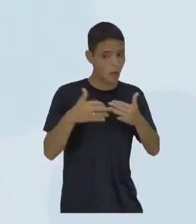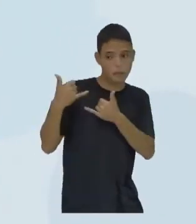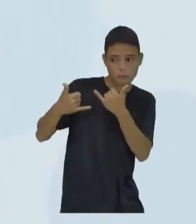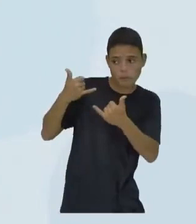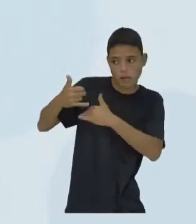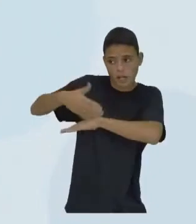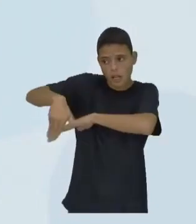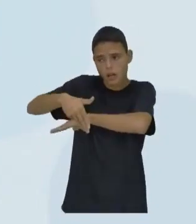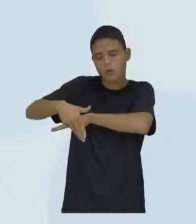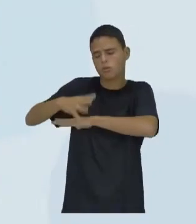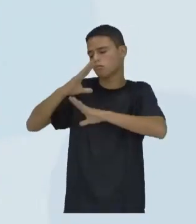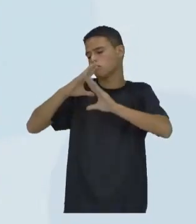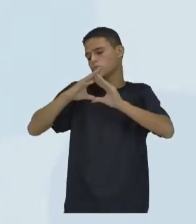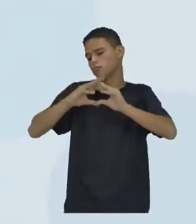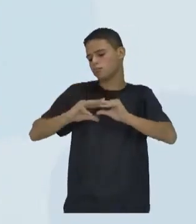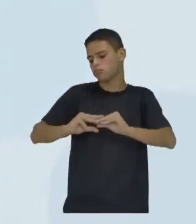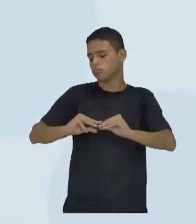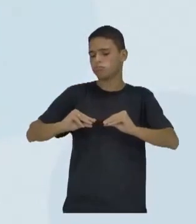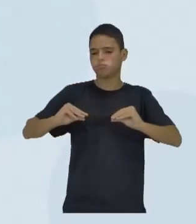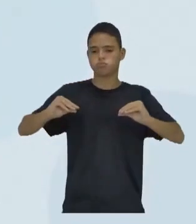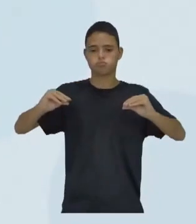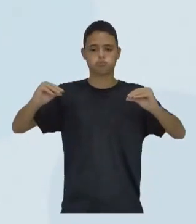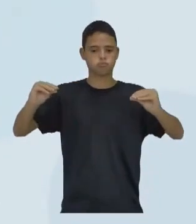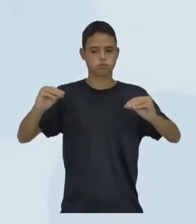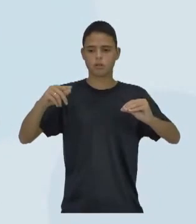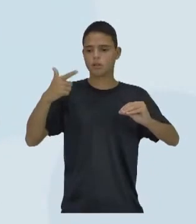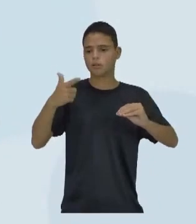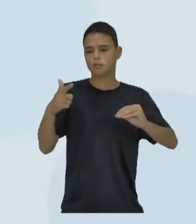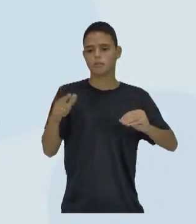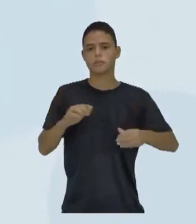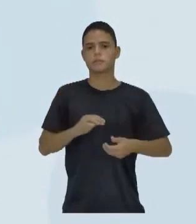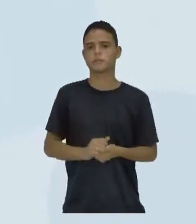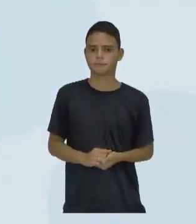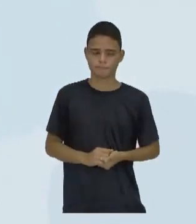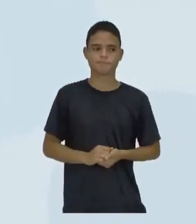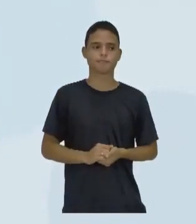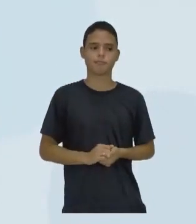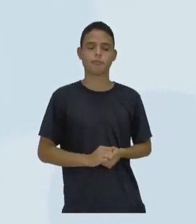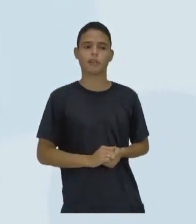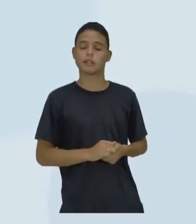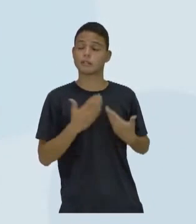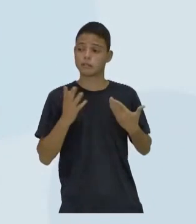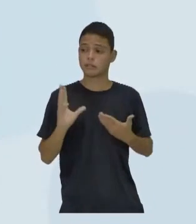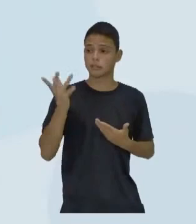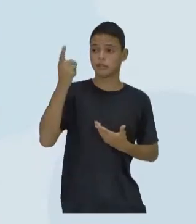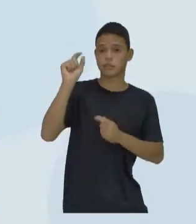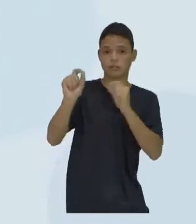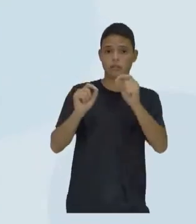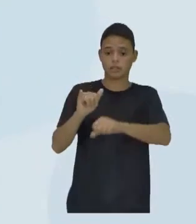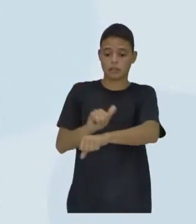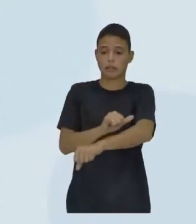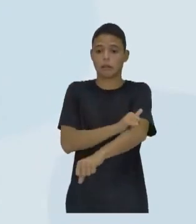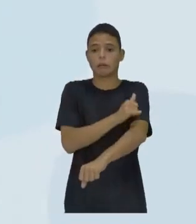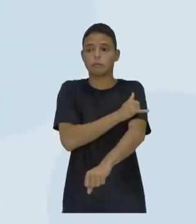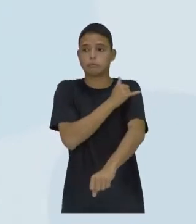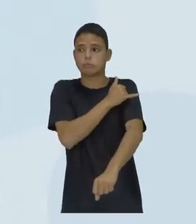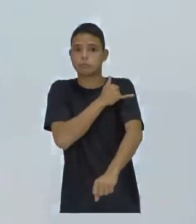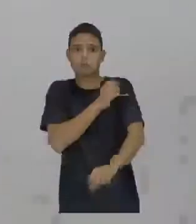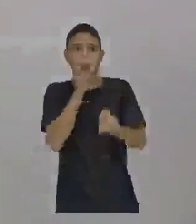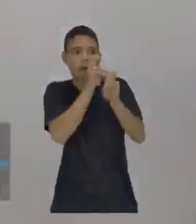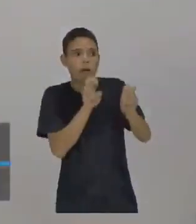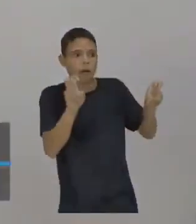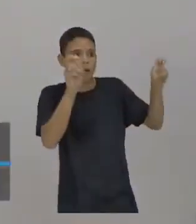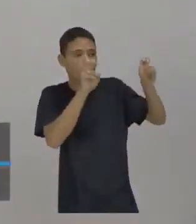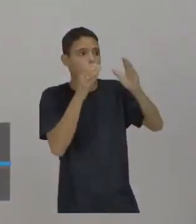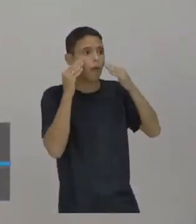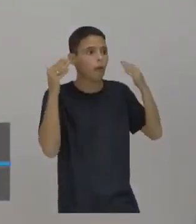está desaparecendo da paisagem urbana, ajudando a formar seres obesos presos ao computador. Eu vou pedir